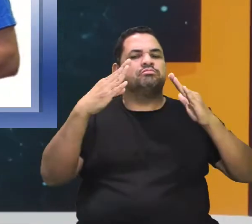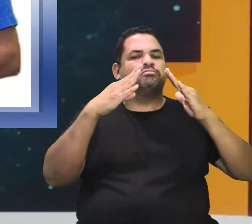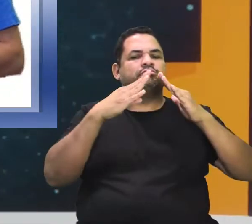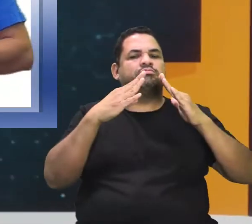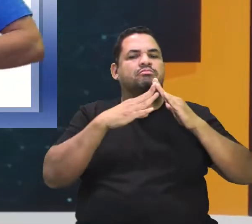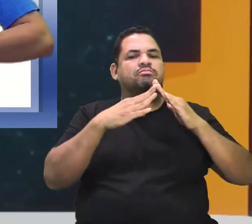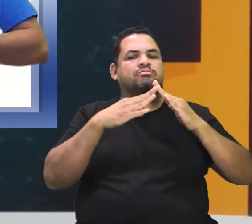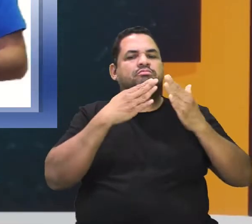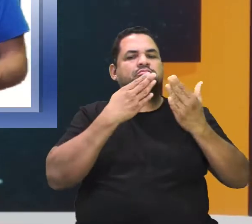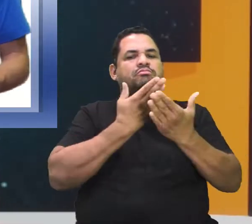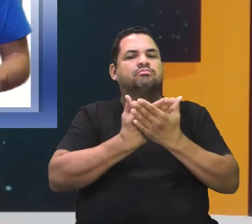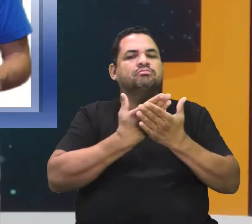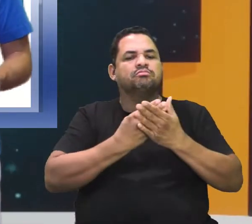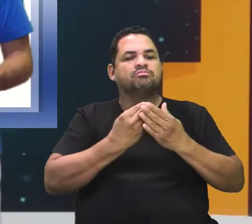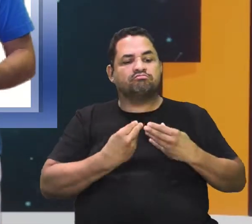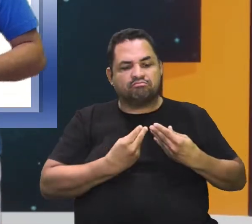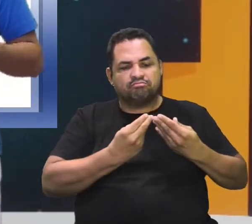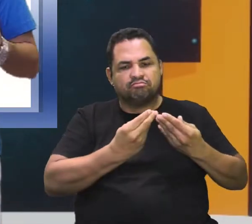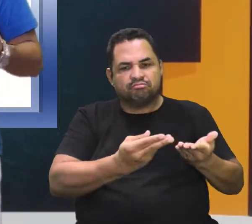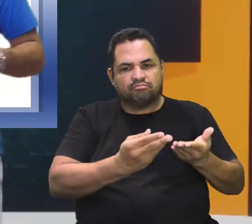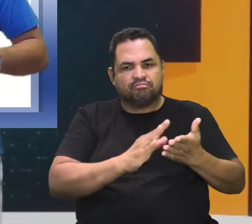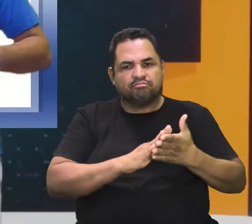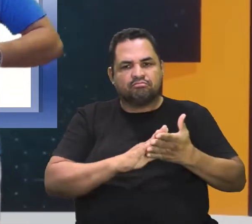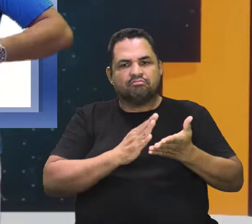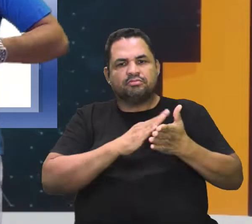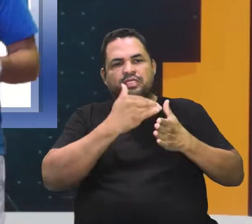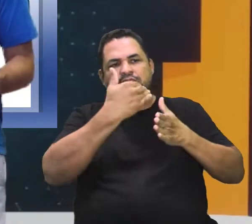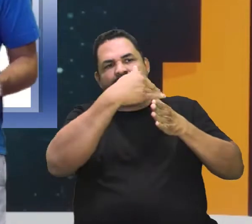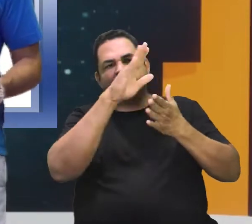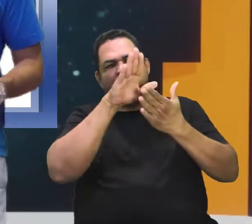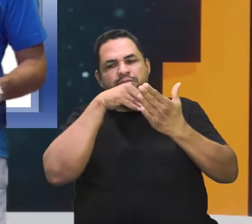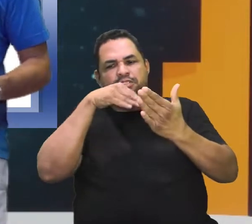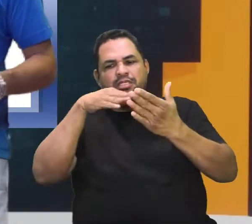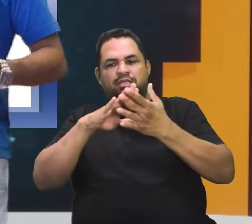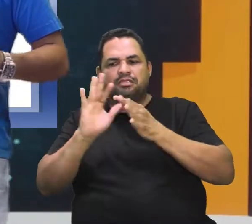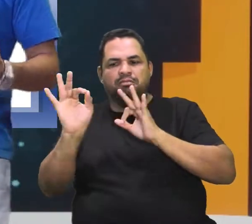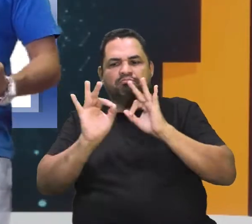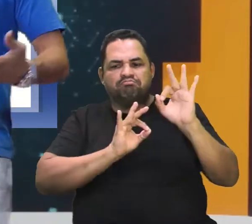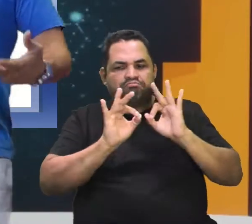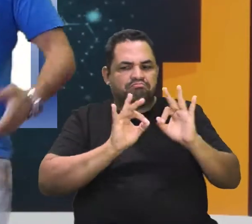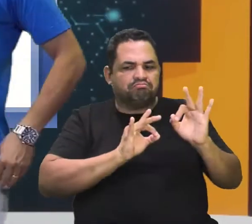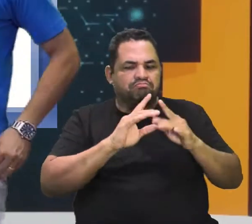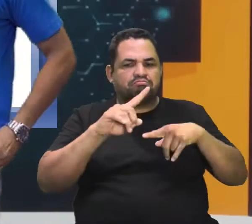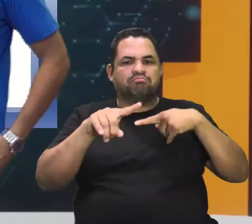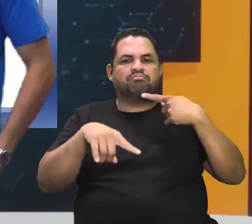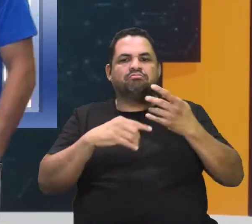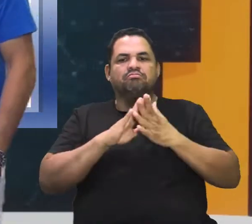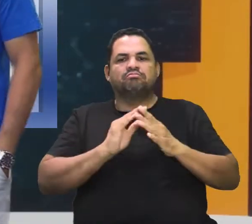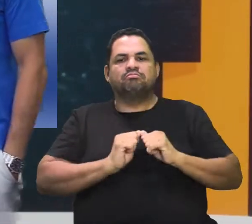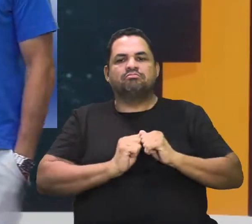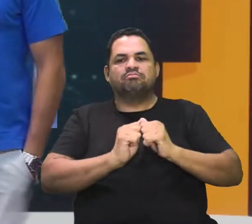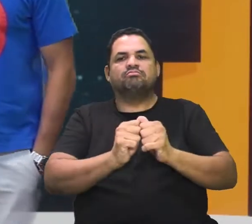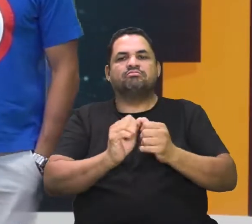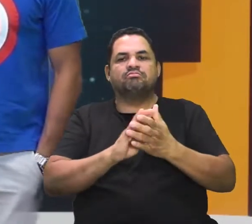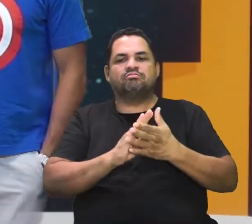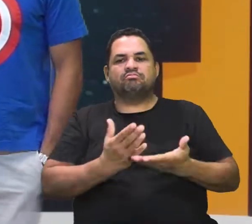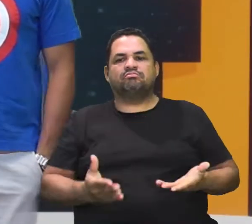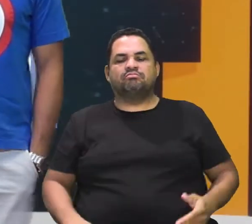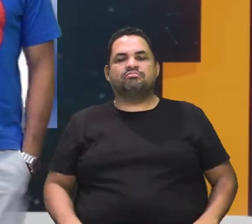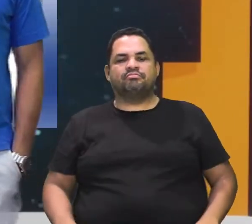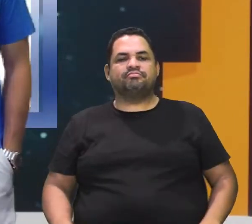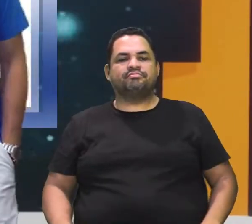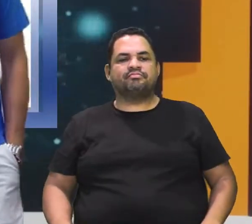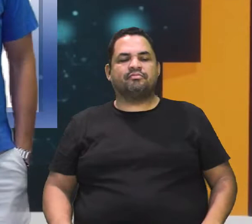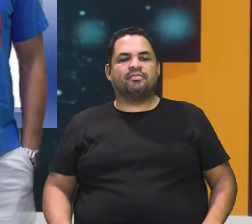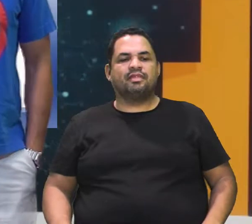estava sendo entregue. Tinha sido reformada a escola, eles iam entregar a escola. E eu fiquei lá junto com a pessoa da SEDUC. Olha que